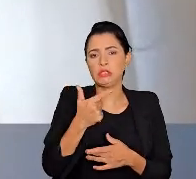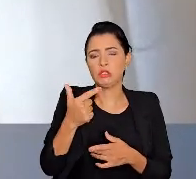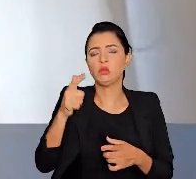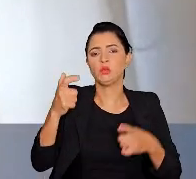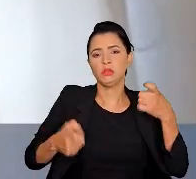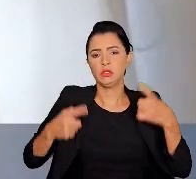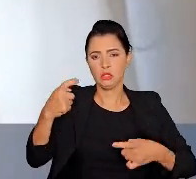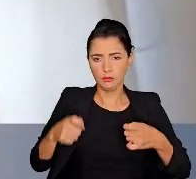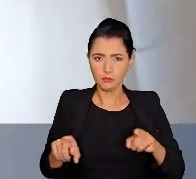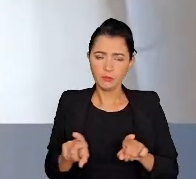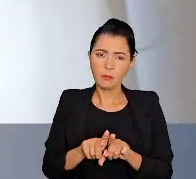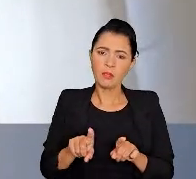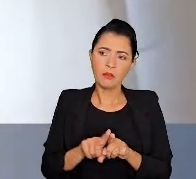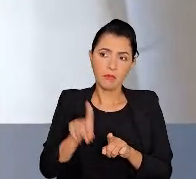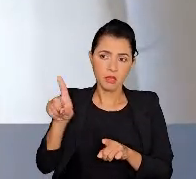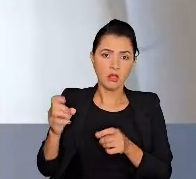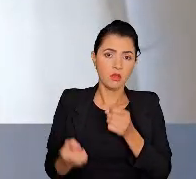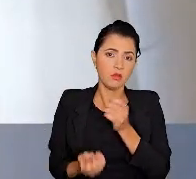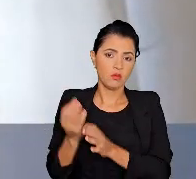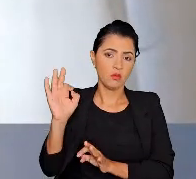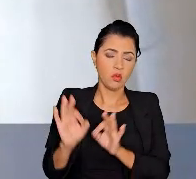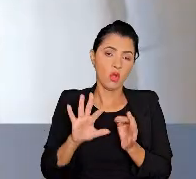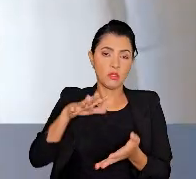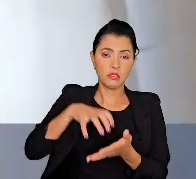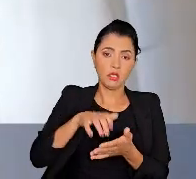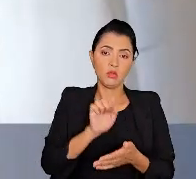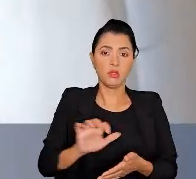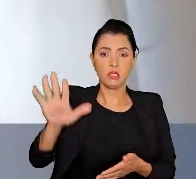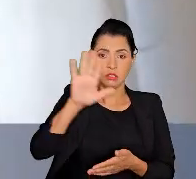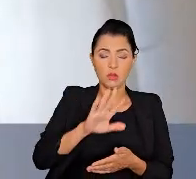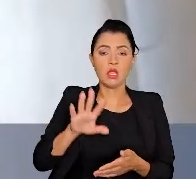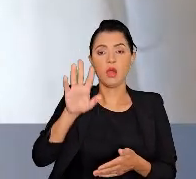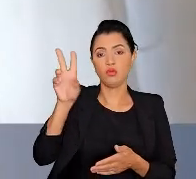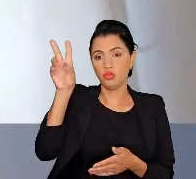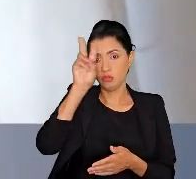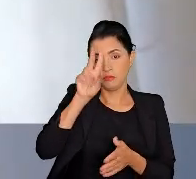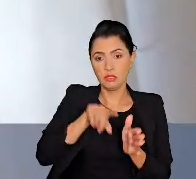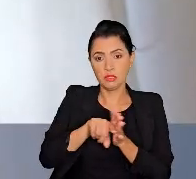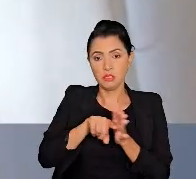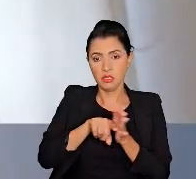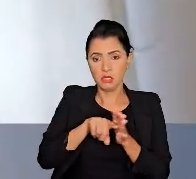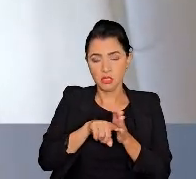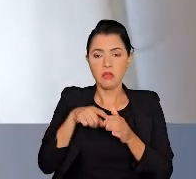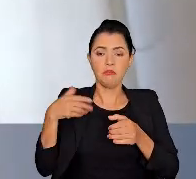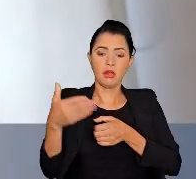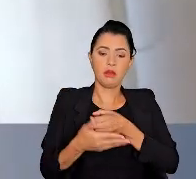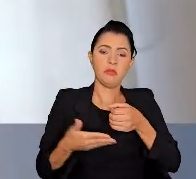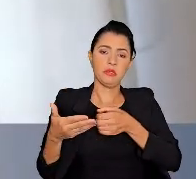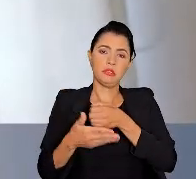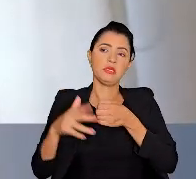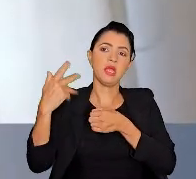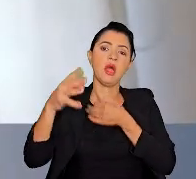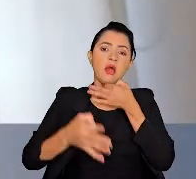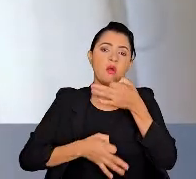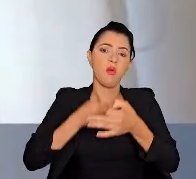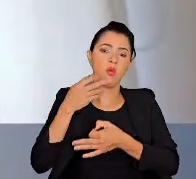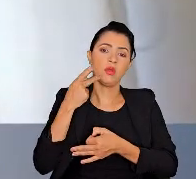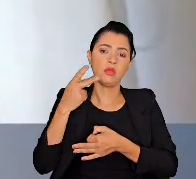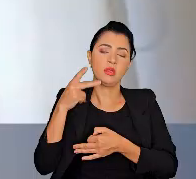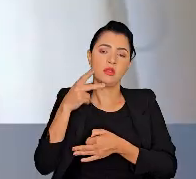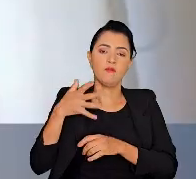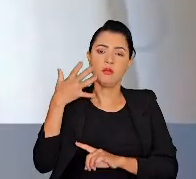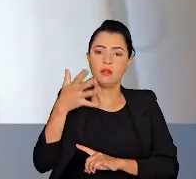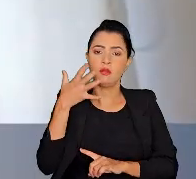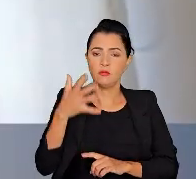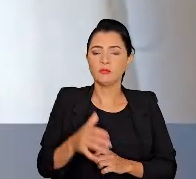a organizar um Centro Nacional de Pesquisas Históricas para dar respaldo acadêmico aos seus escritos.